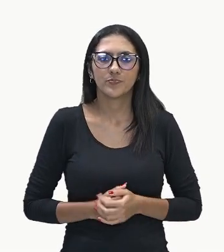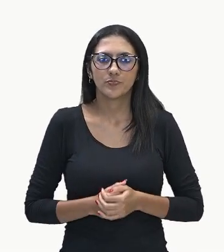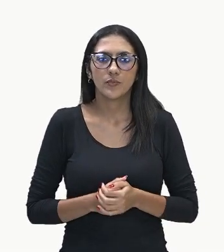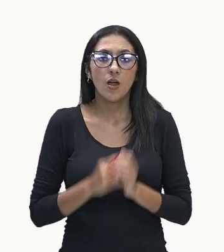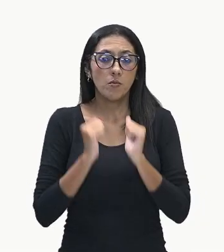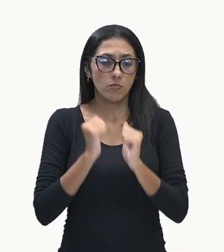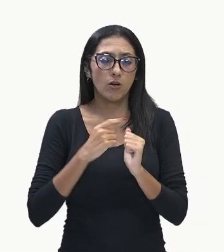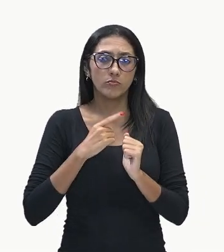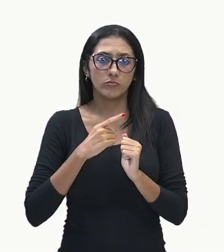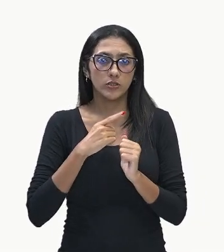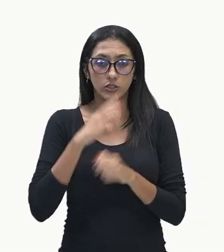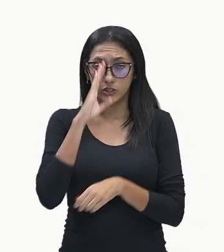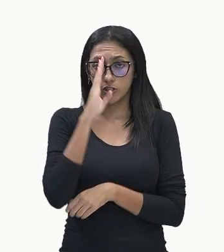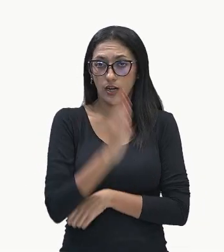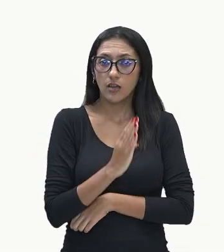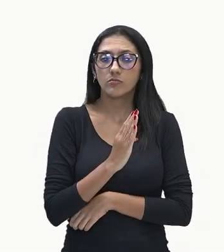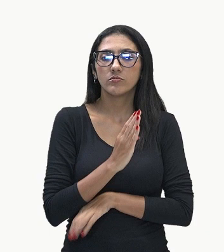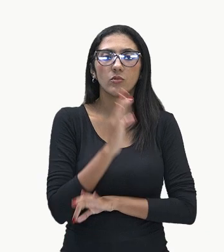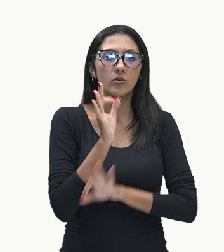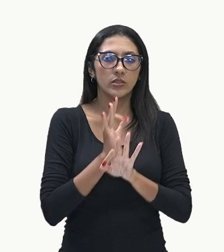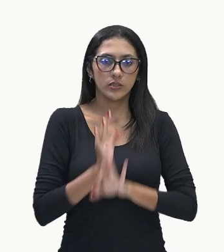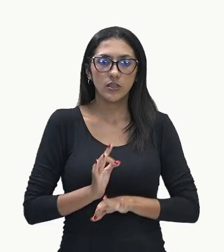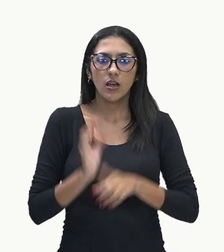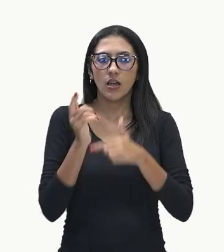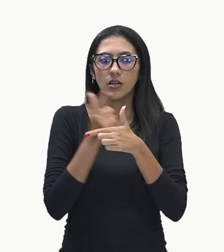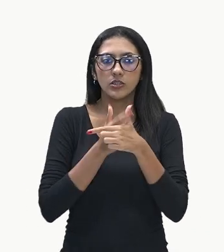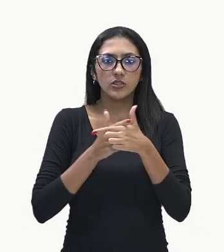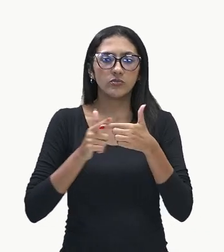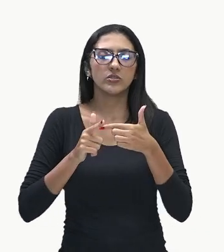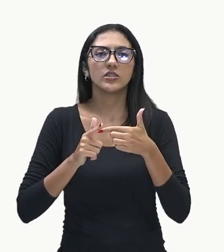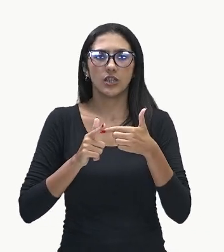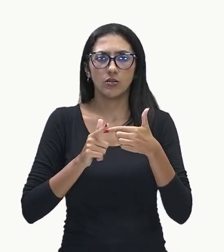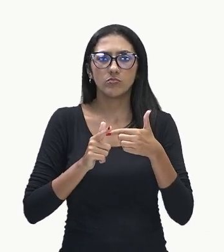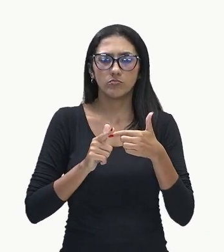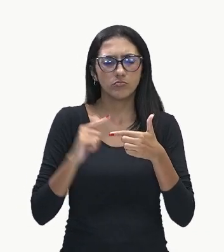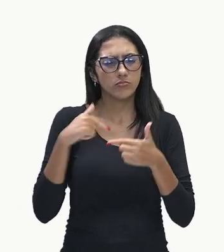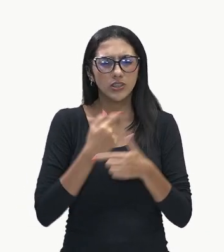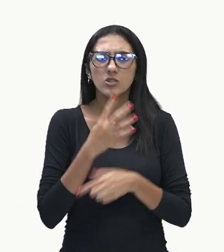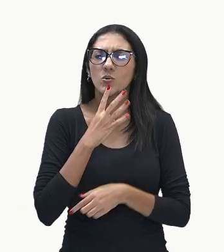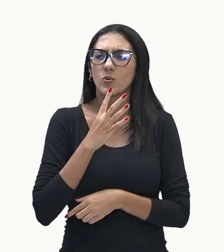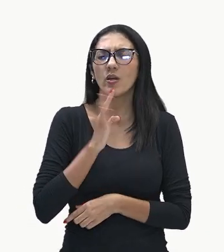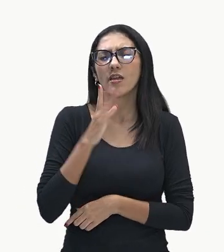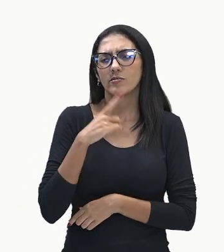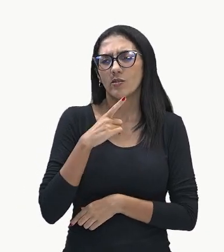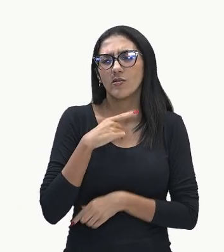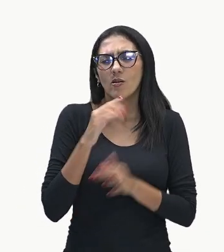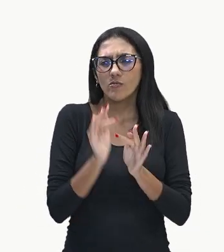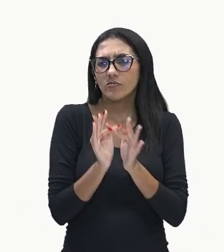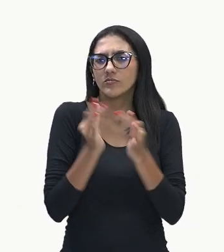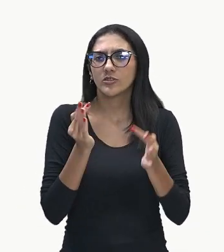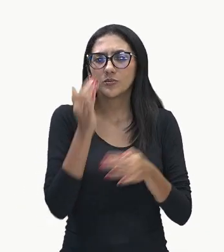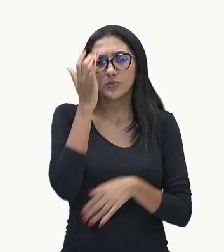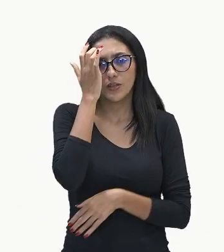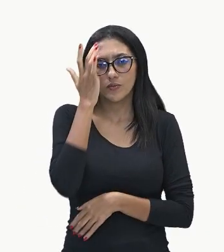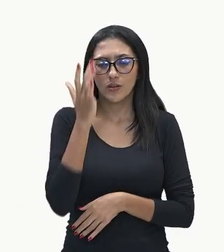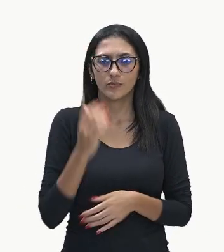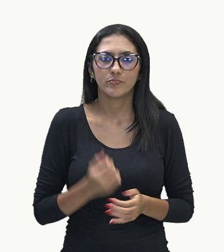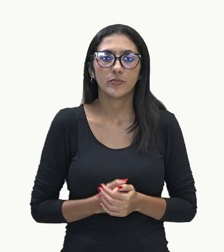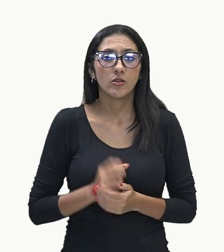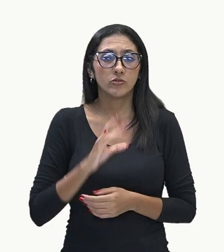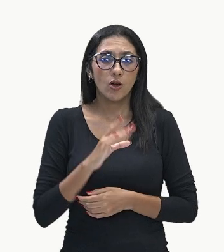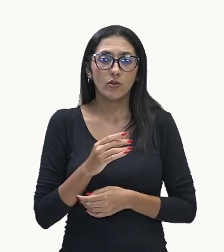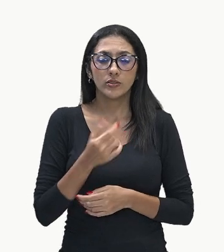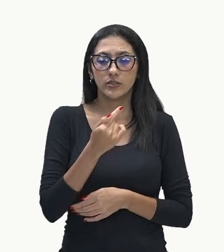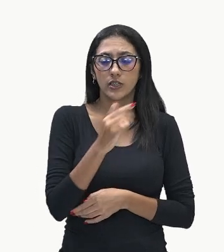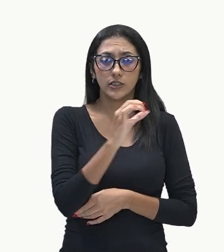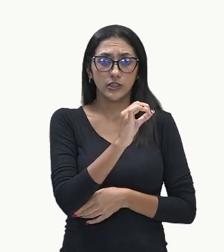fazendo essa divisão do modo mais conhecido e prático, que é qual? Basta pegar os 700